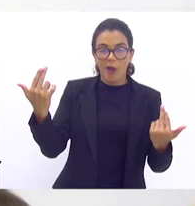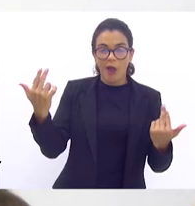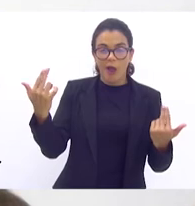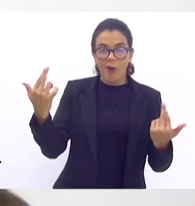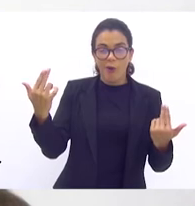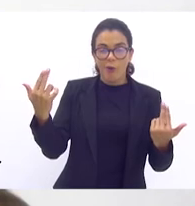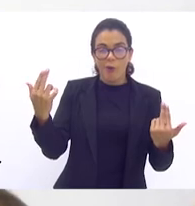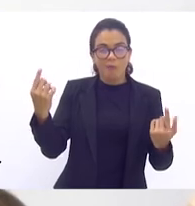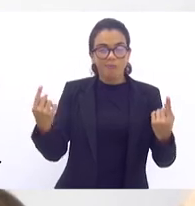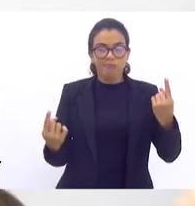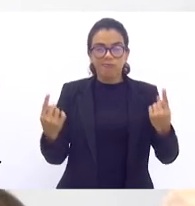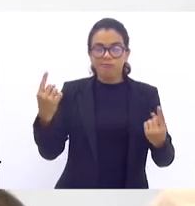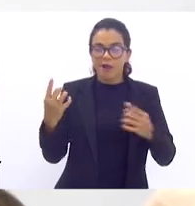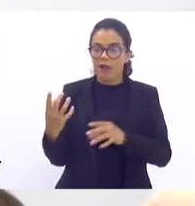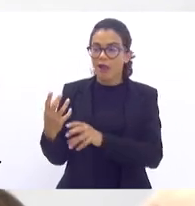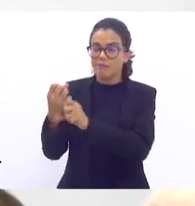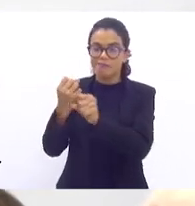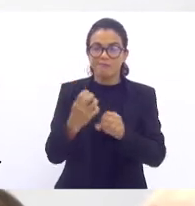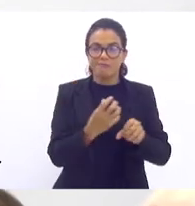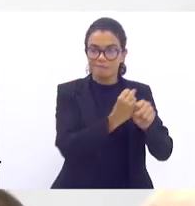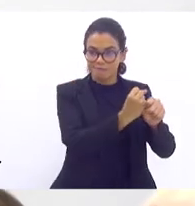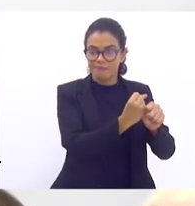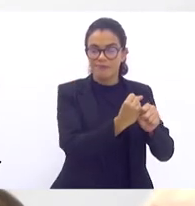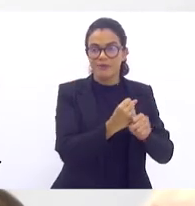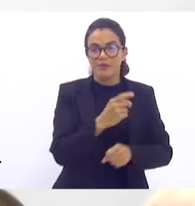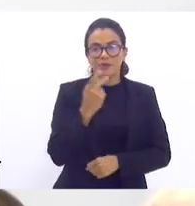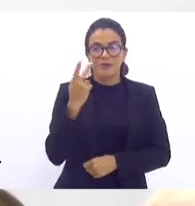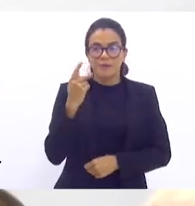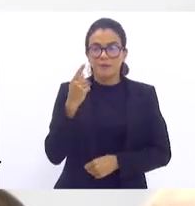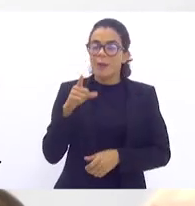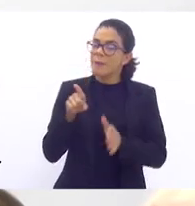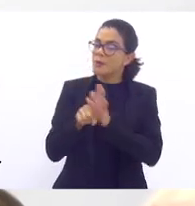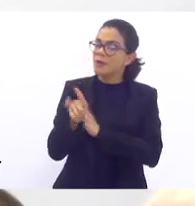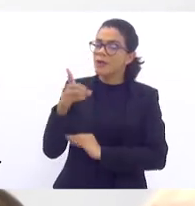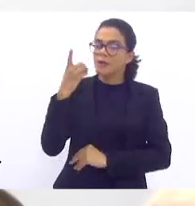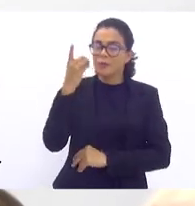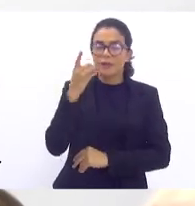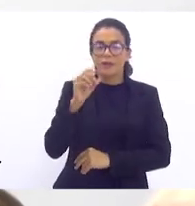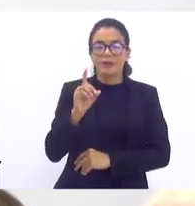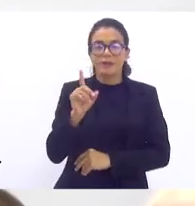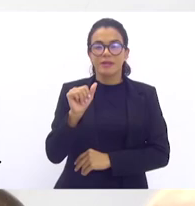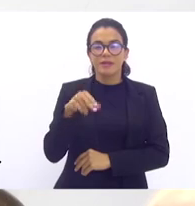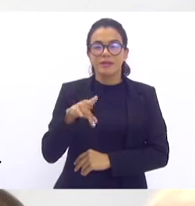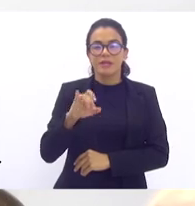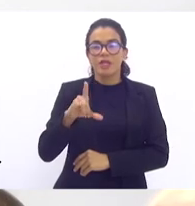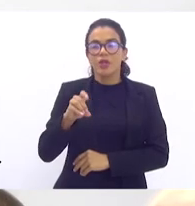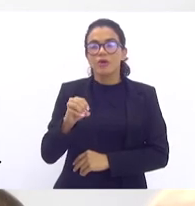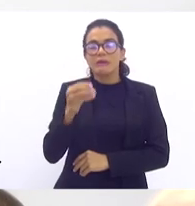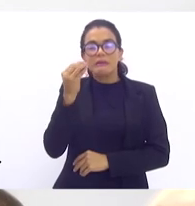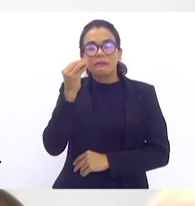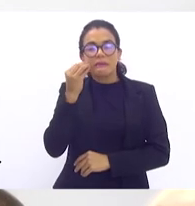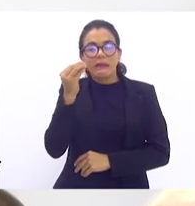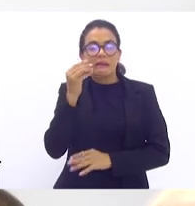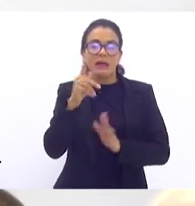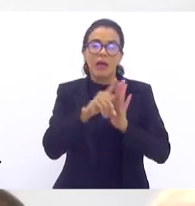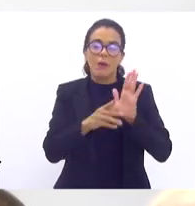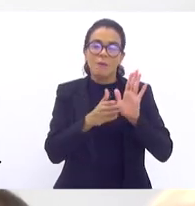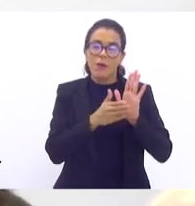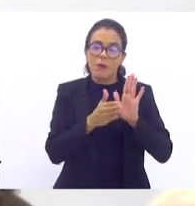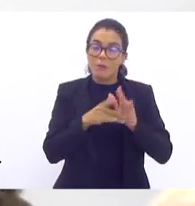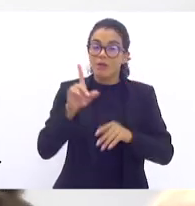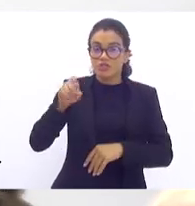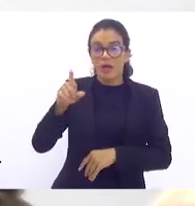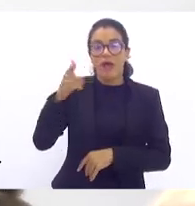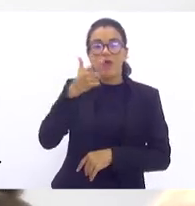possui então a minha intervenção em relação ao Deputado nanilo é para fazer essa interação de tentar trazer esse programa que foi Premium